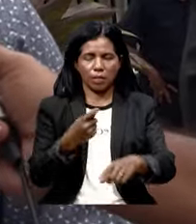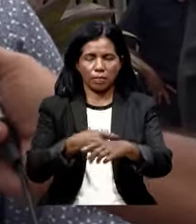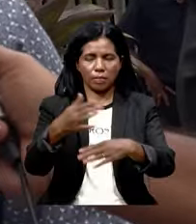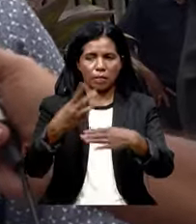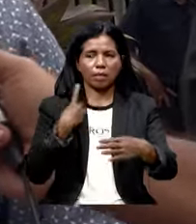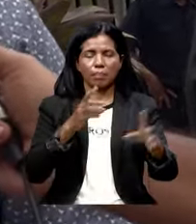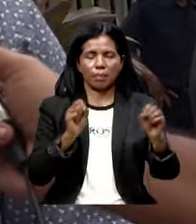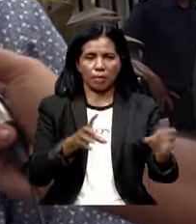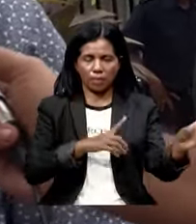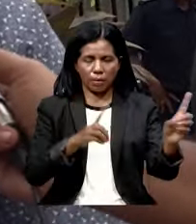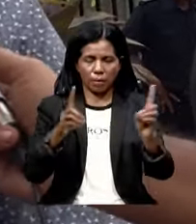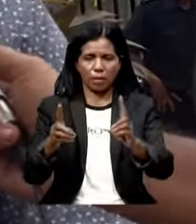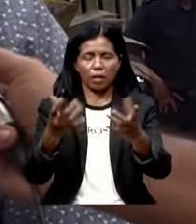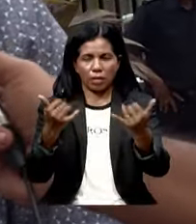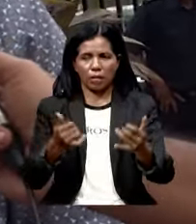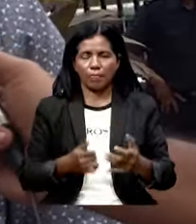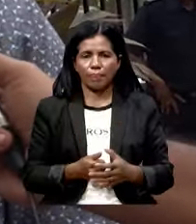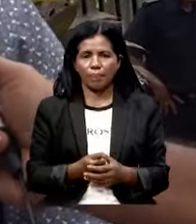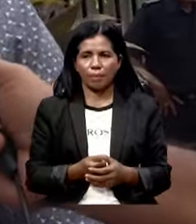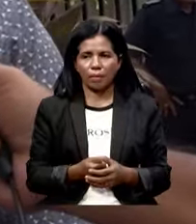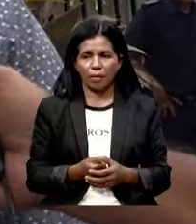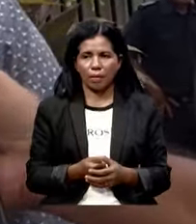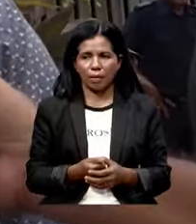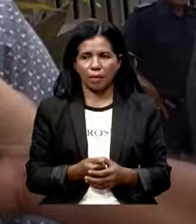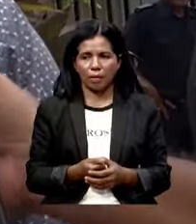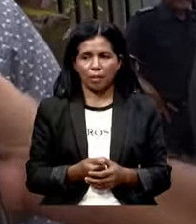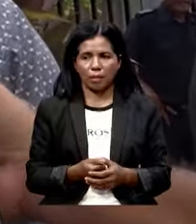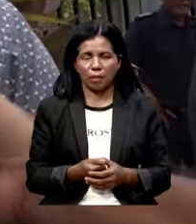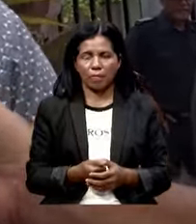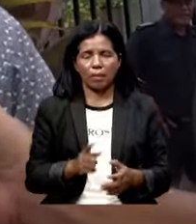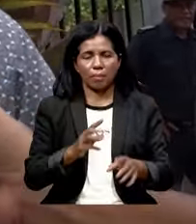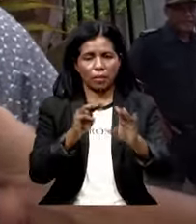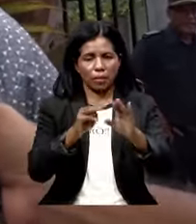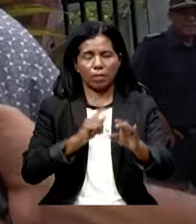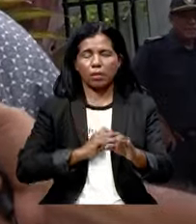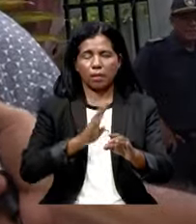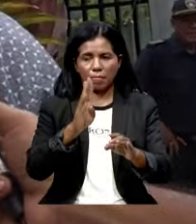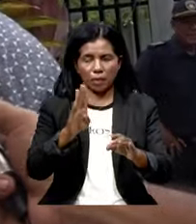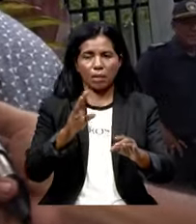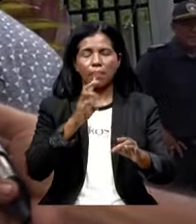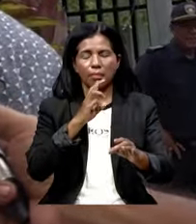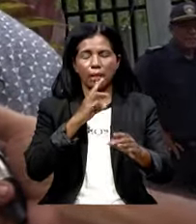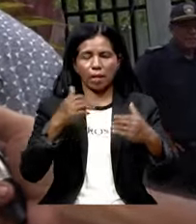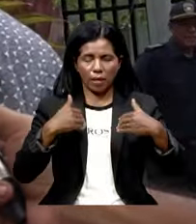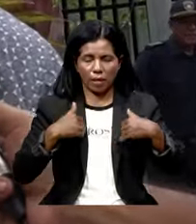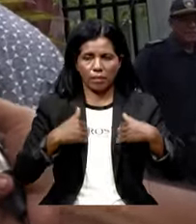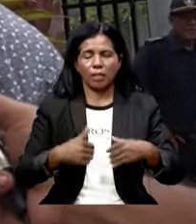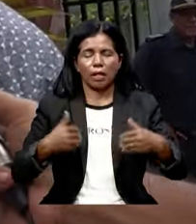também implementa. Mas, bem, ele está para a Taibesi, não é bem, mas bem, falta